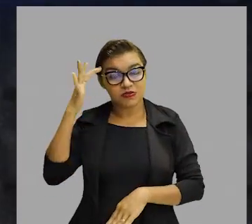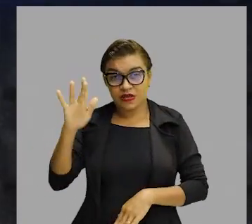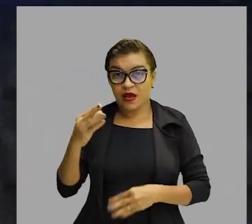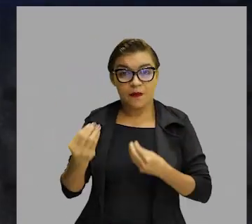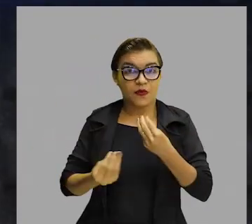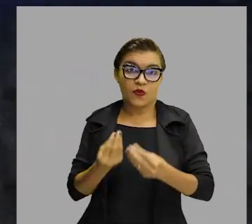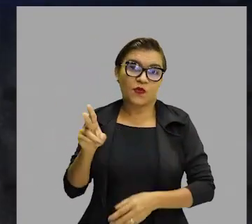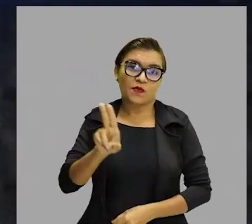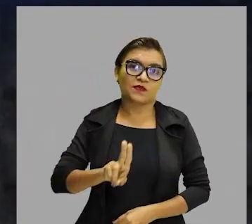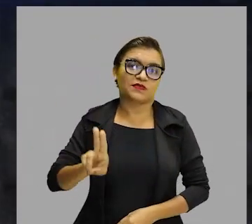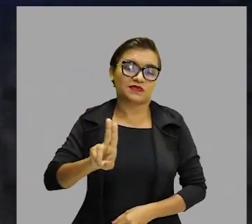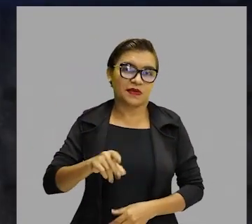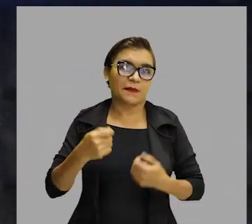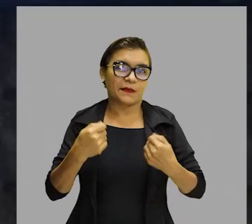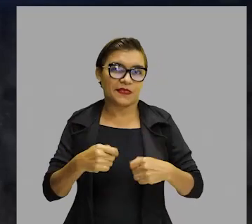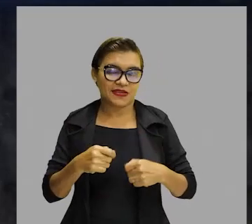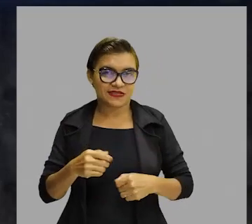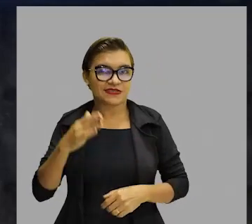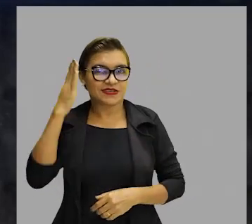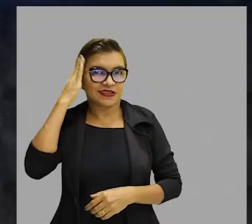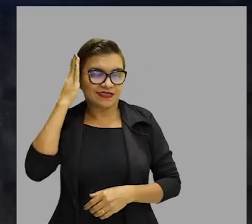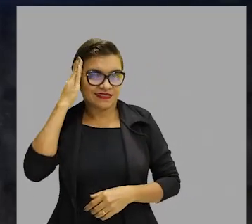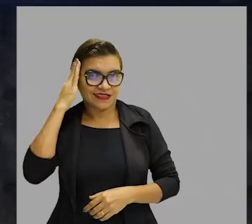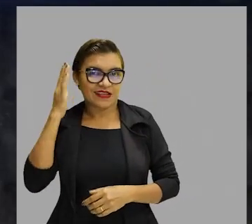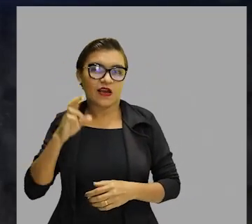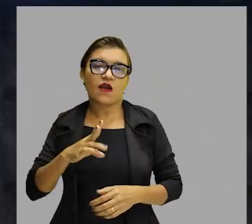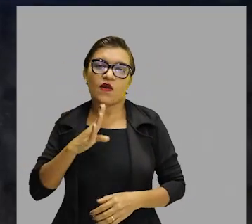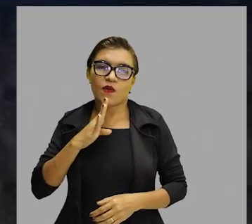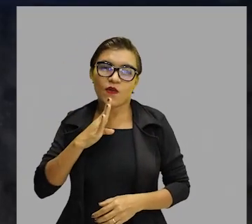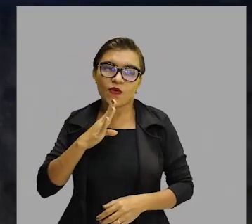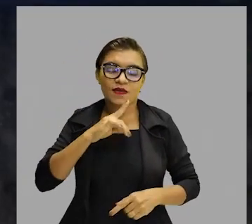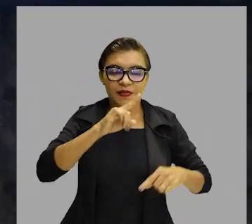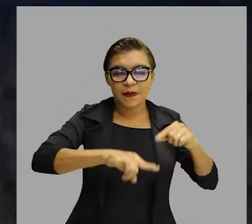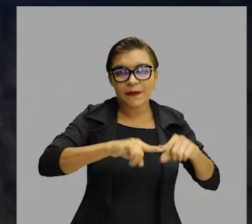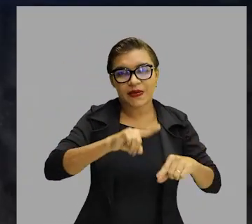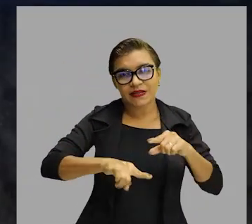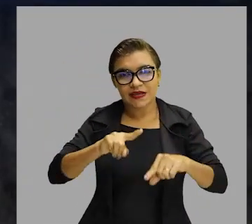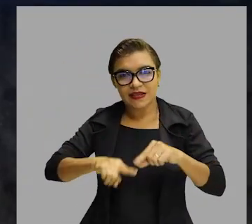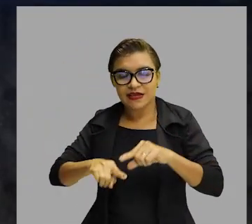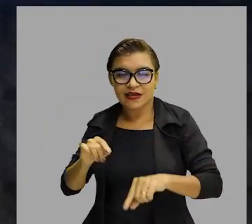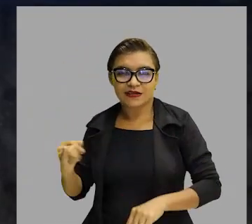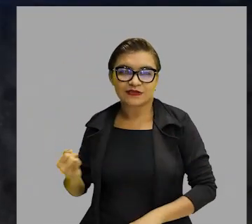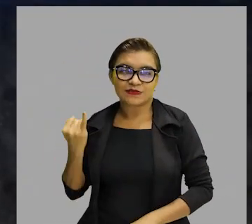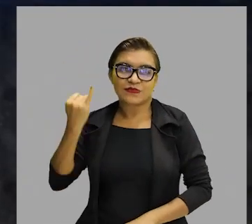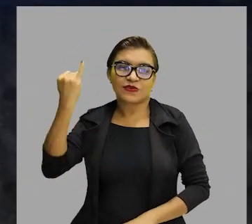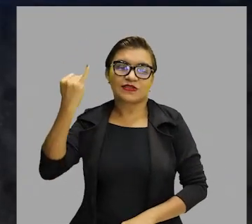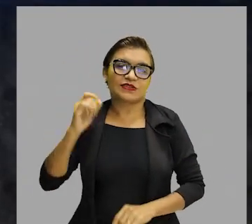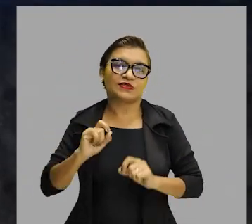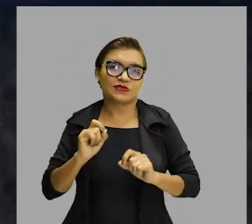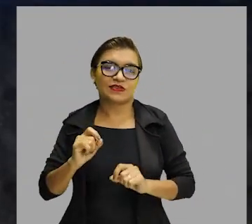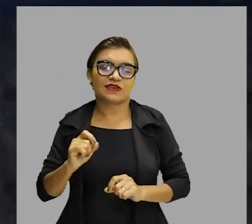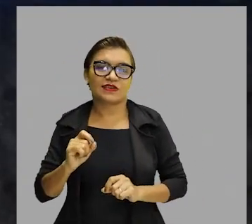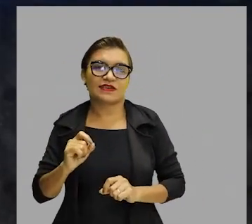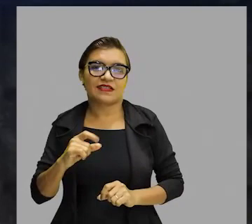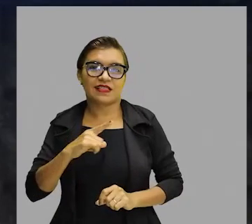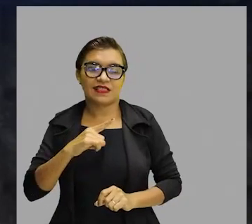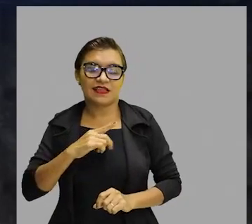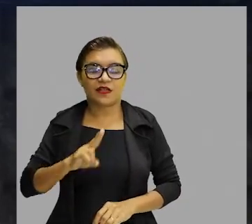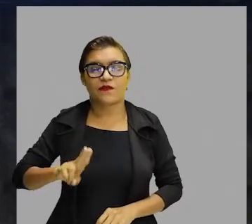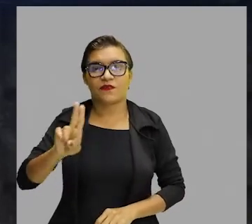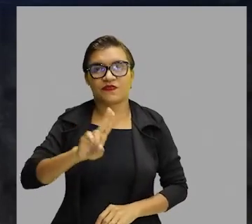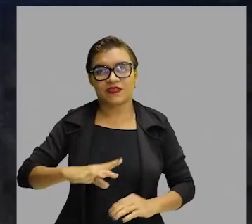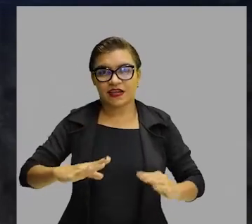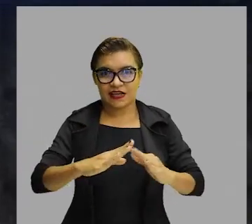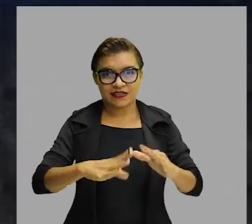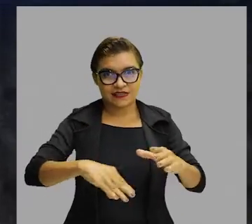ok? Reconhecer também esses materiais super importantes para o funcionamento aí desses circuitos elétricos,